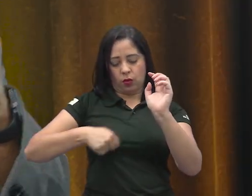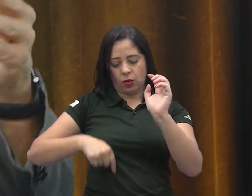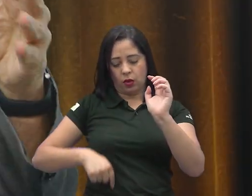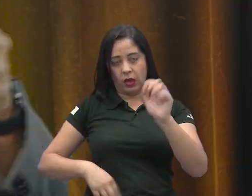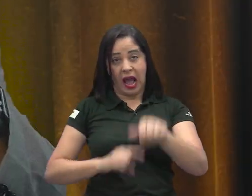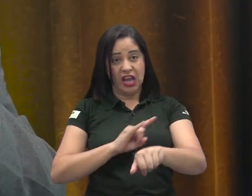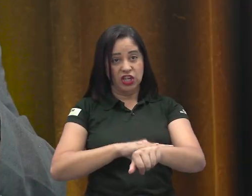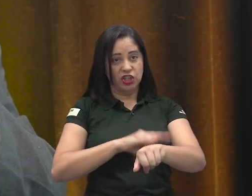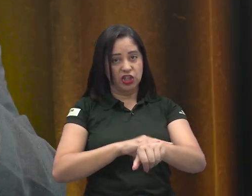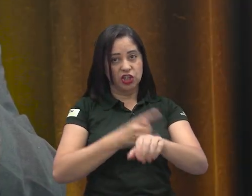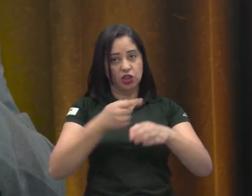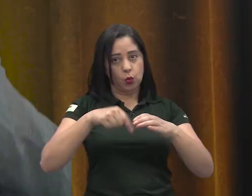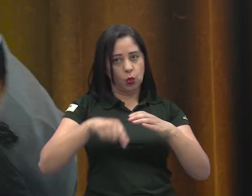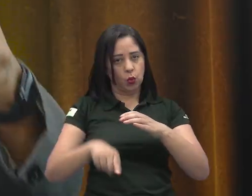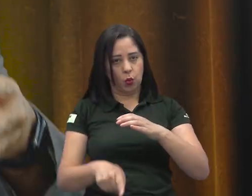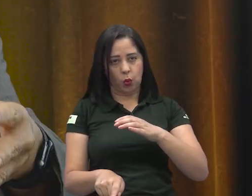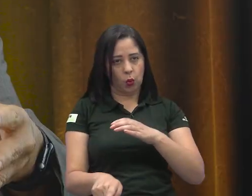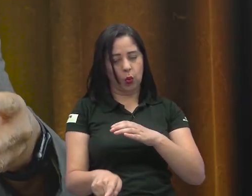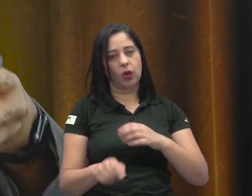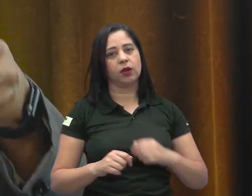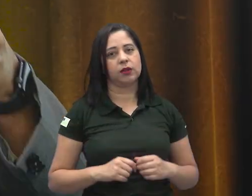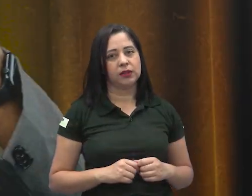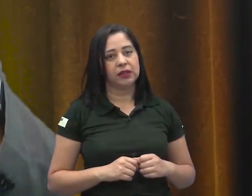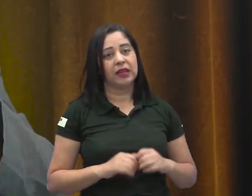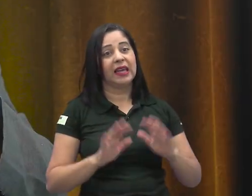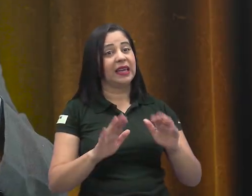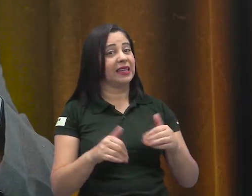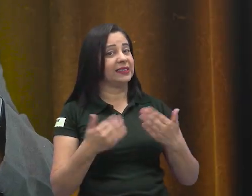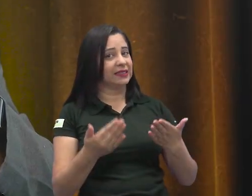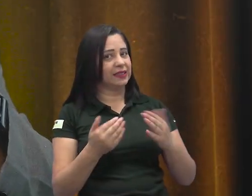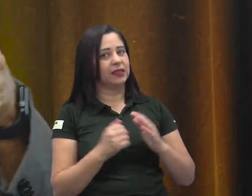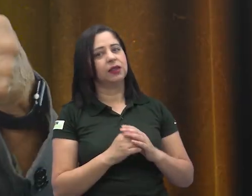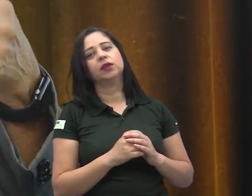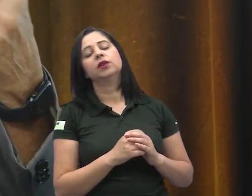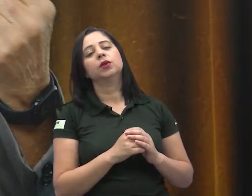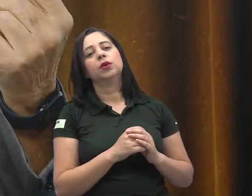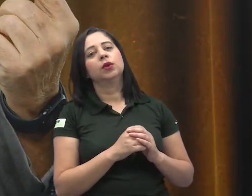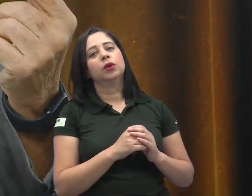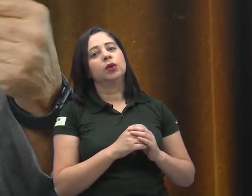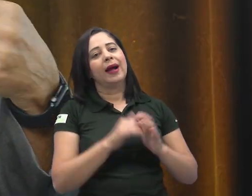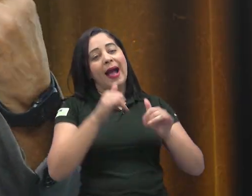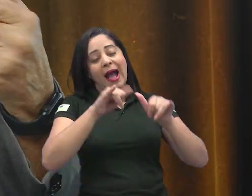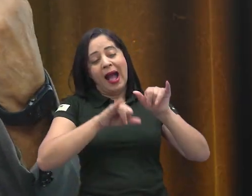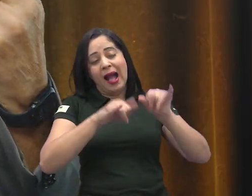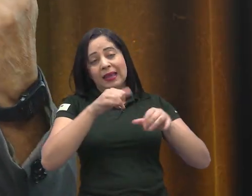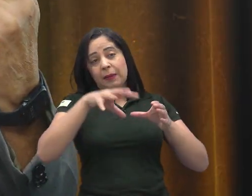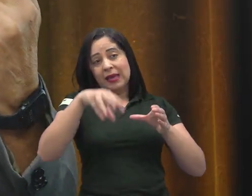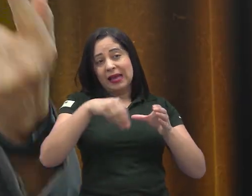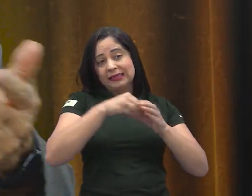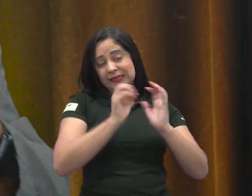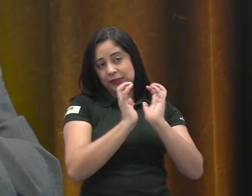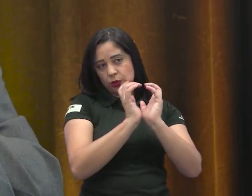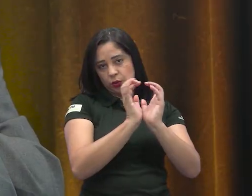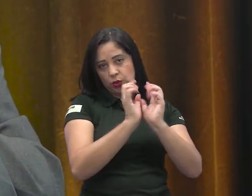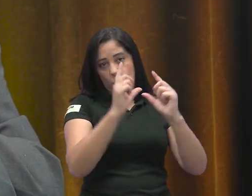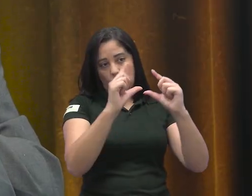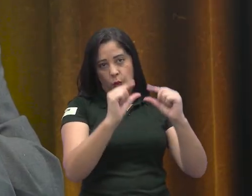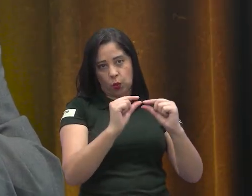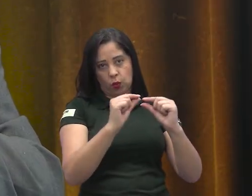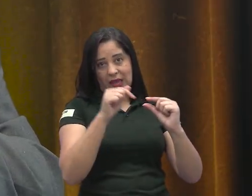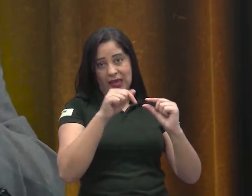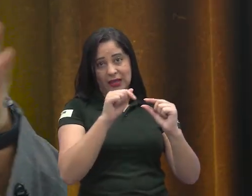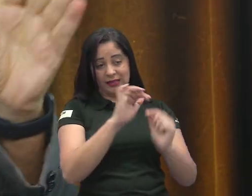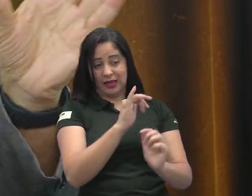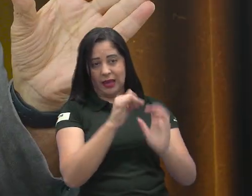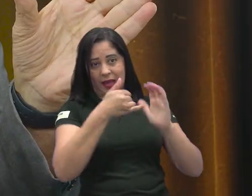urina. Então você reduz a carga de substância amiloide, que seria um dos responsáveis